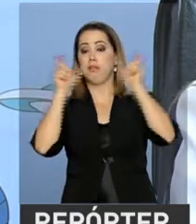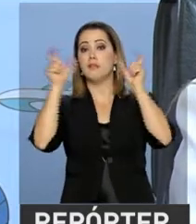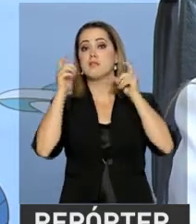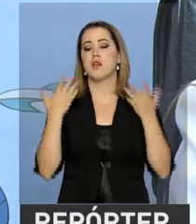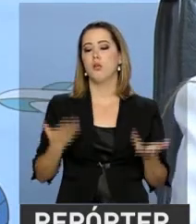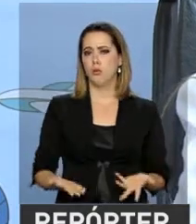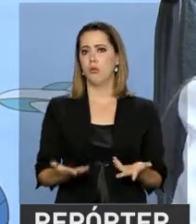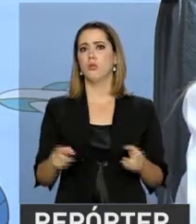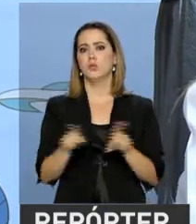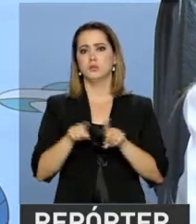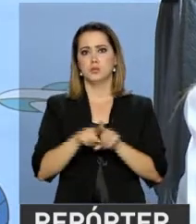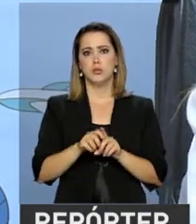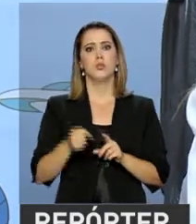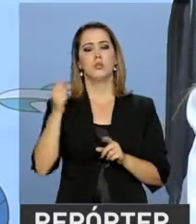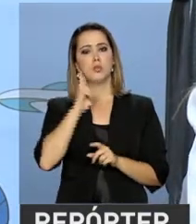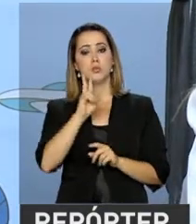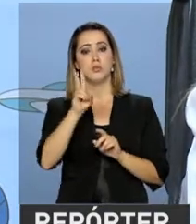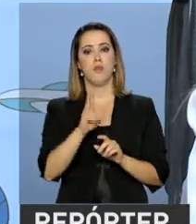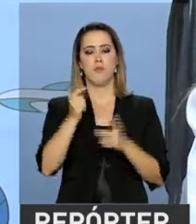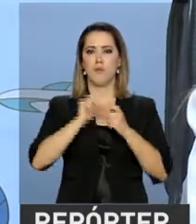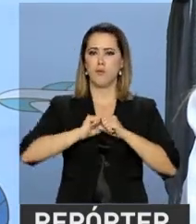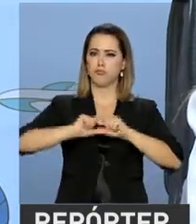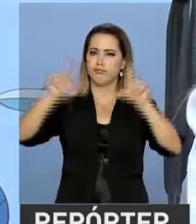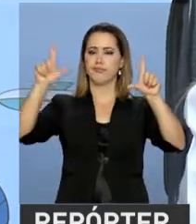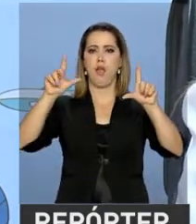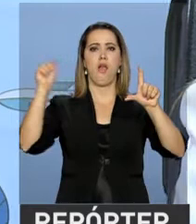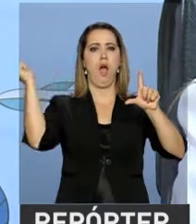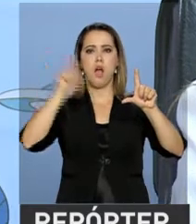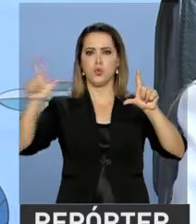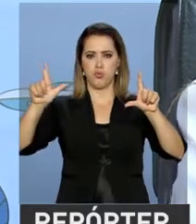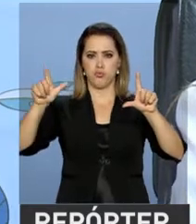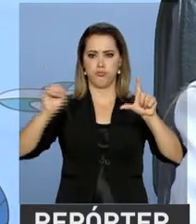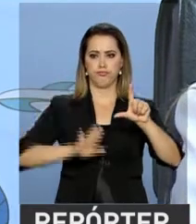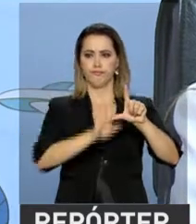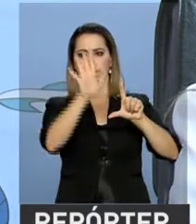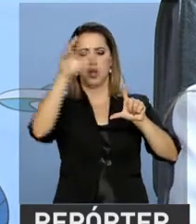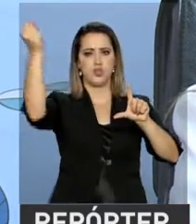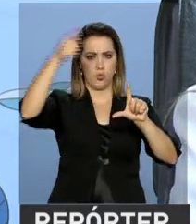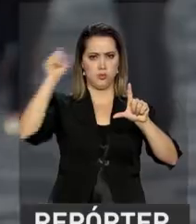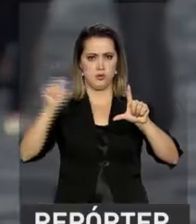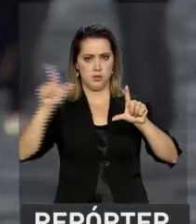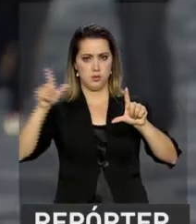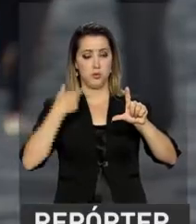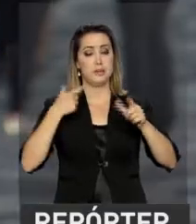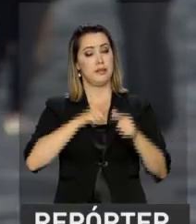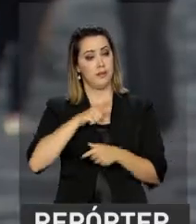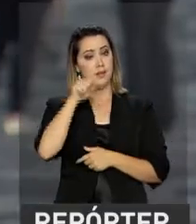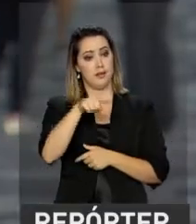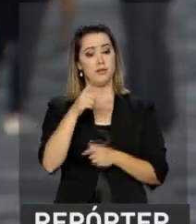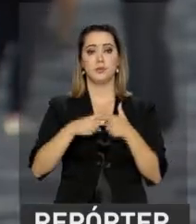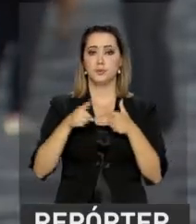atenção, inclusive com a iluminação de prédios públicos na cor azul, para a existência desse crime. A